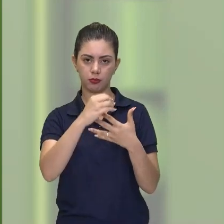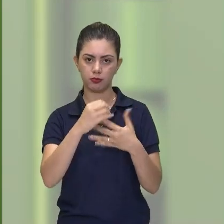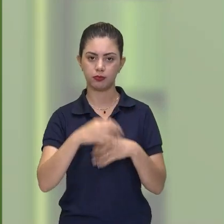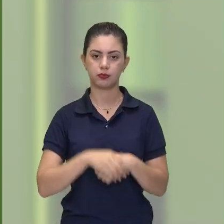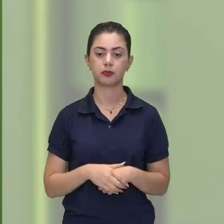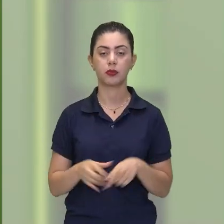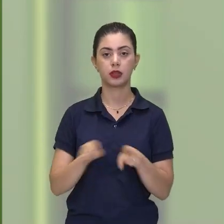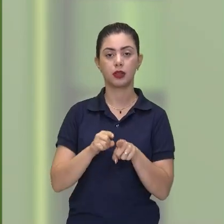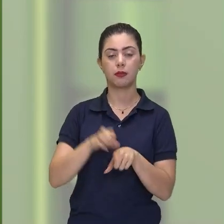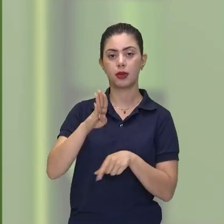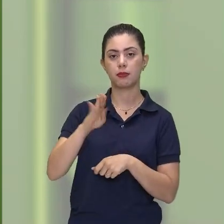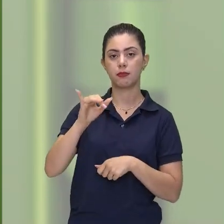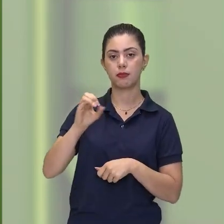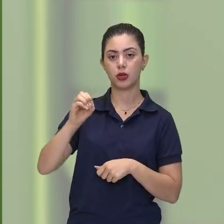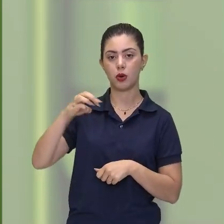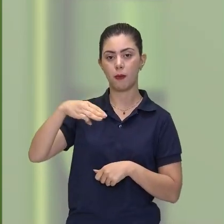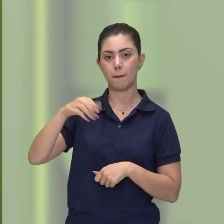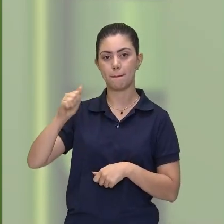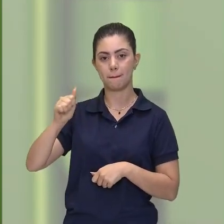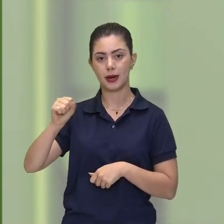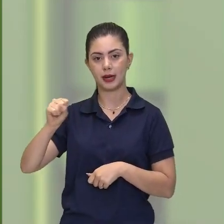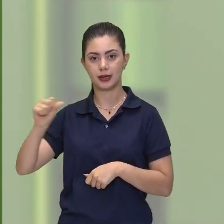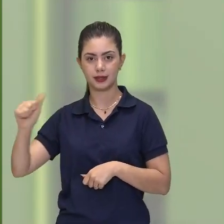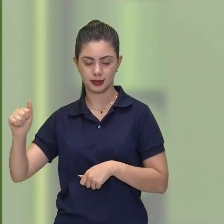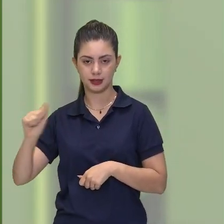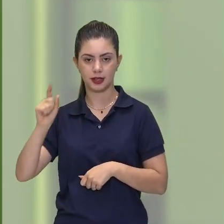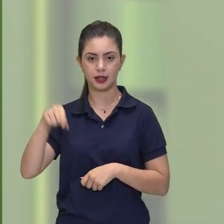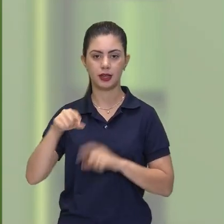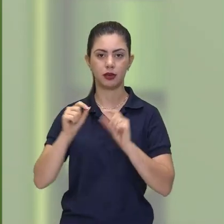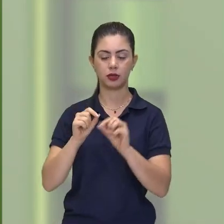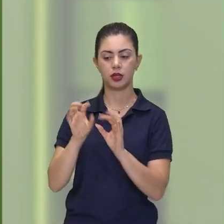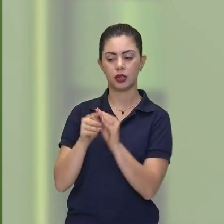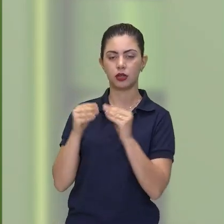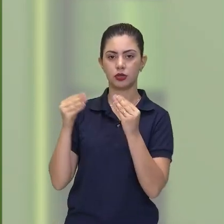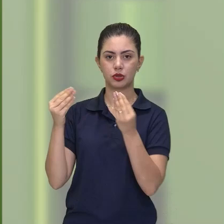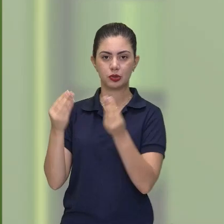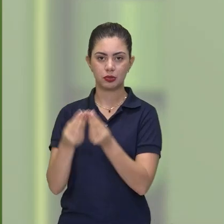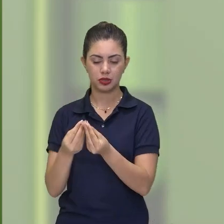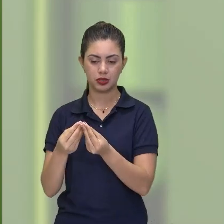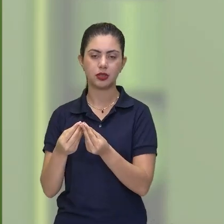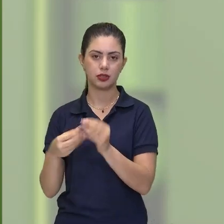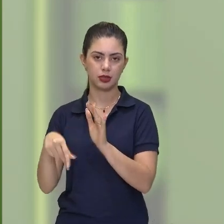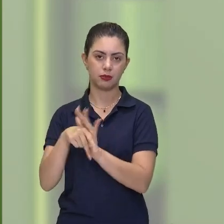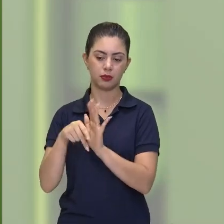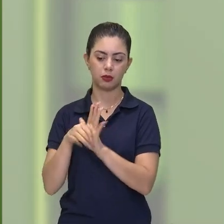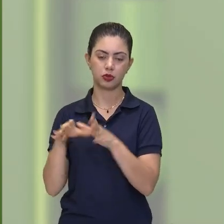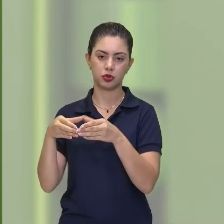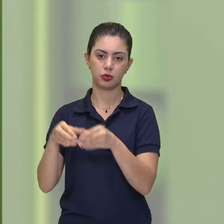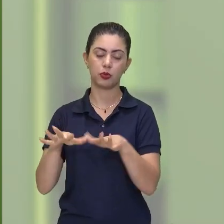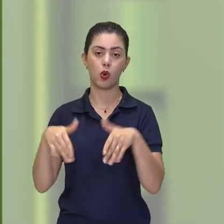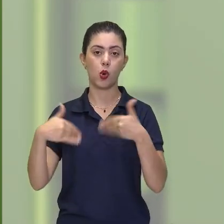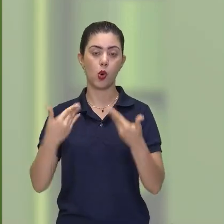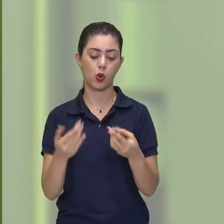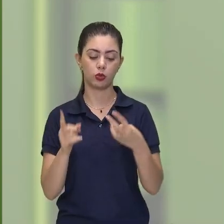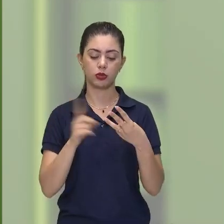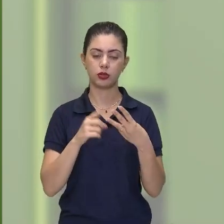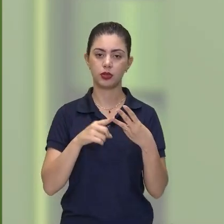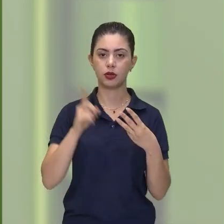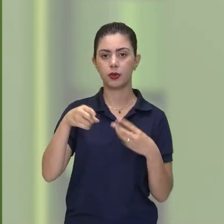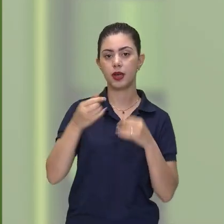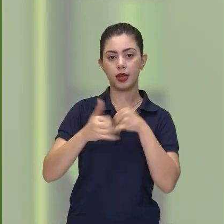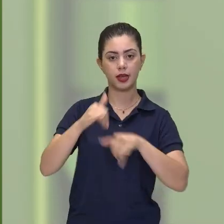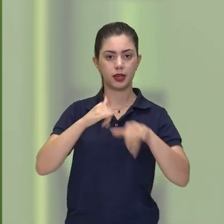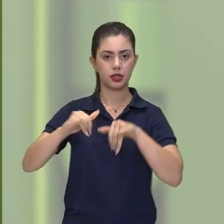da biomassa, a quantidade de matéria orgânica daquela espécie, ou de energia, né, a quantidade de quilocalorias,